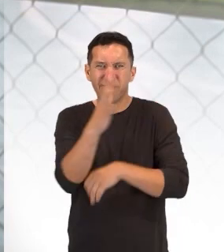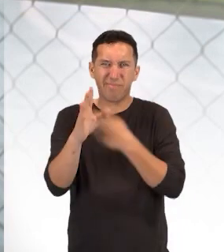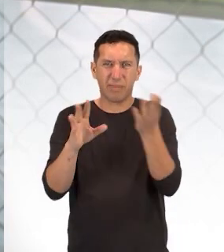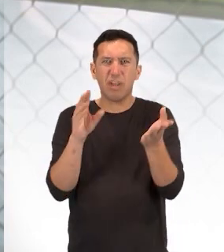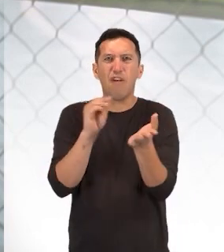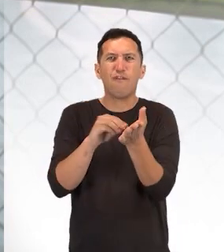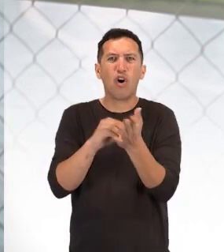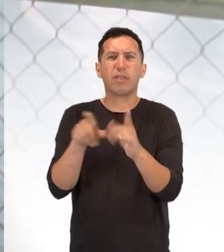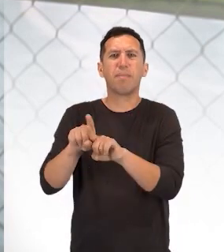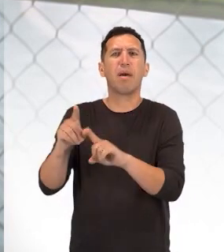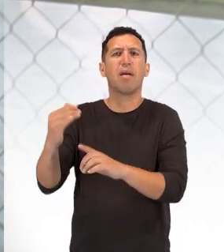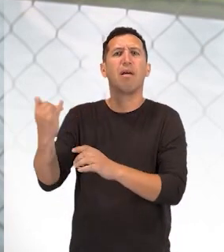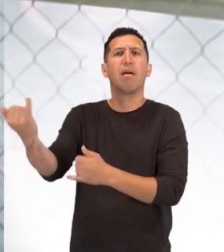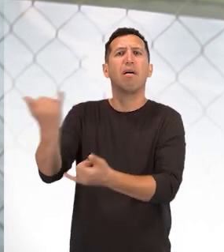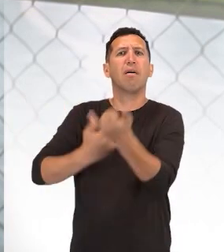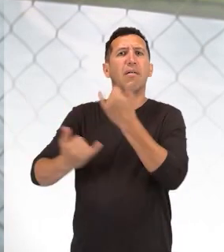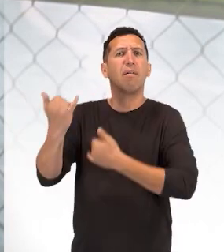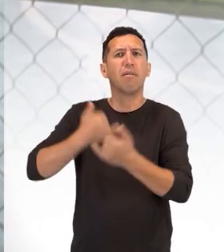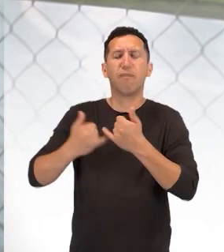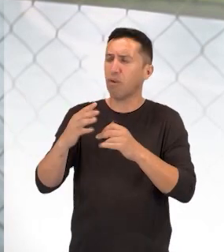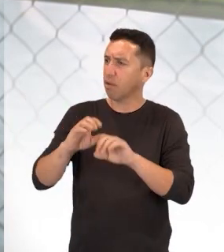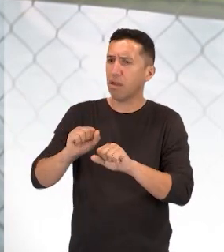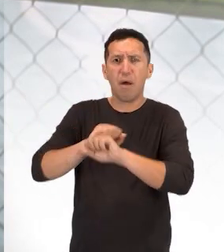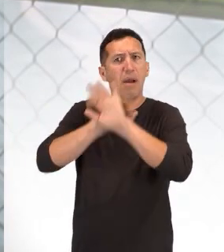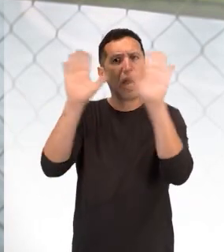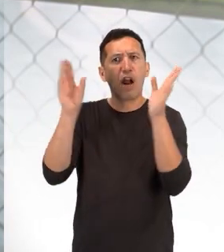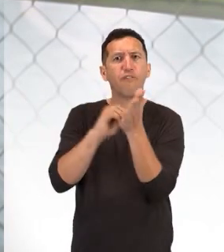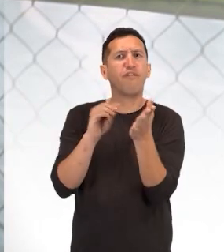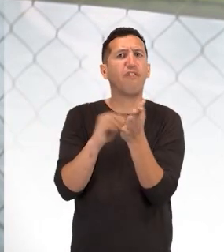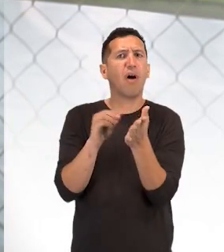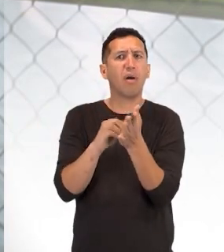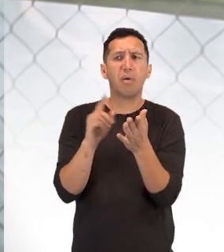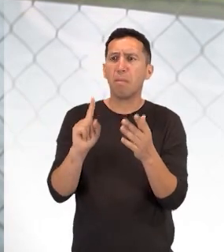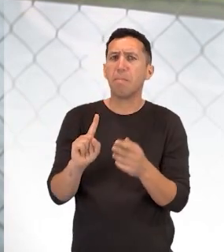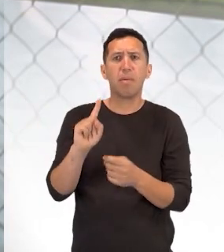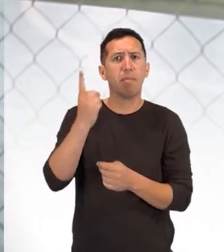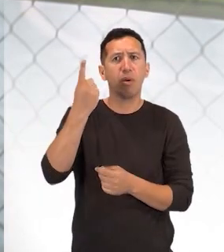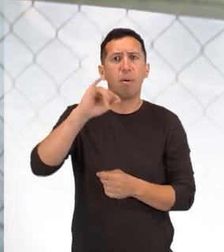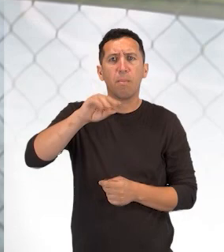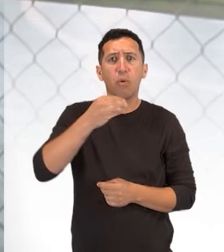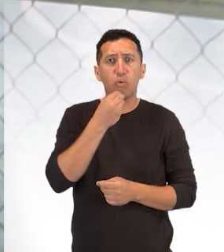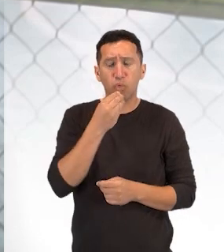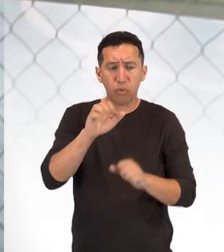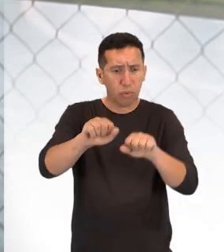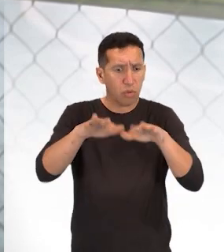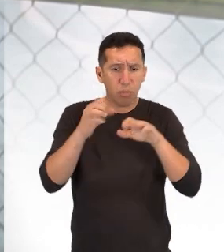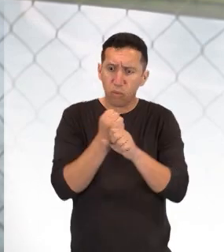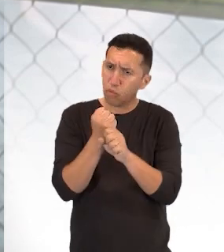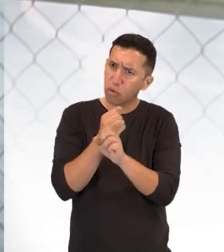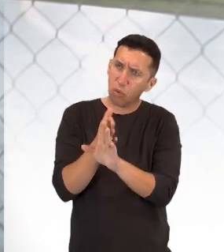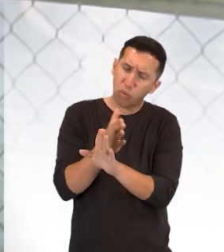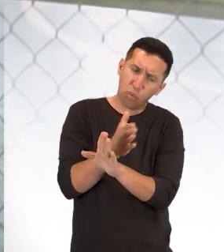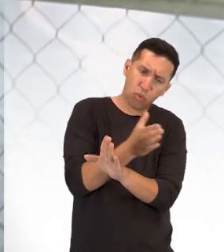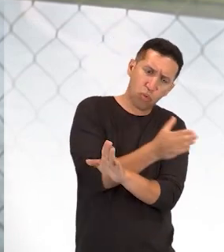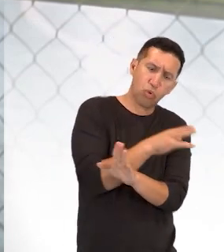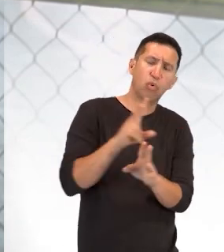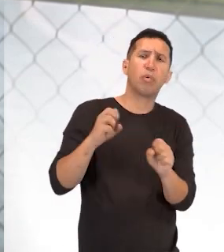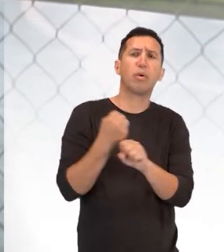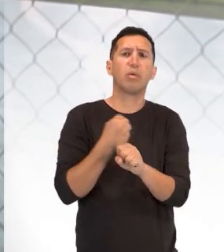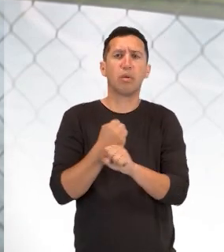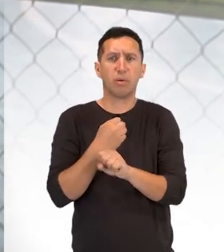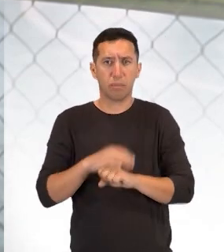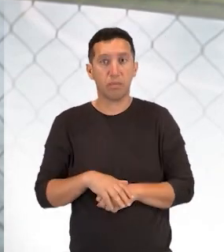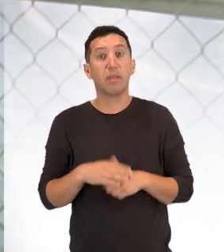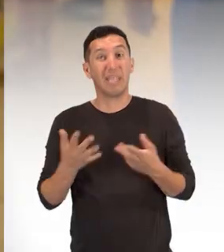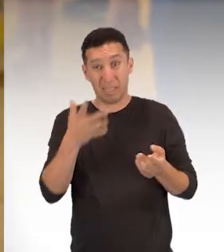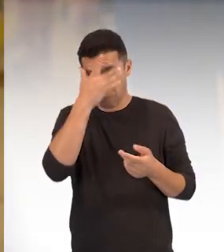e relataram, inclusive, a falta de comunicação e transparência. Para muitos, esta é a primeira oportunidade de fala em anos de especulação